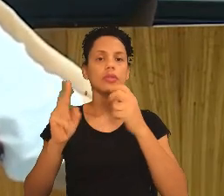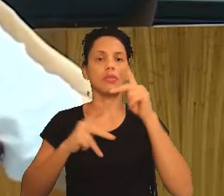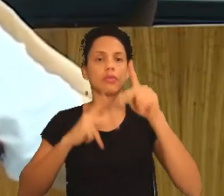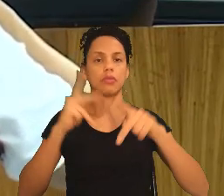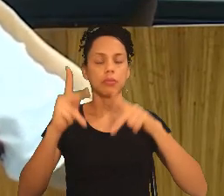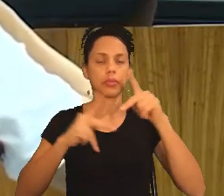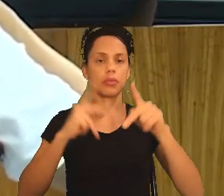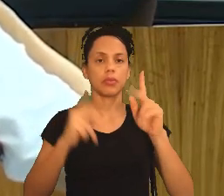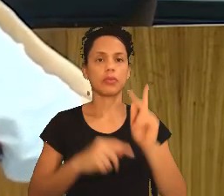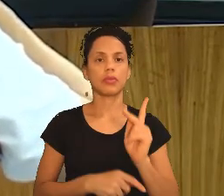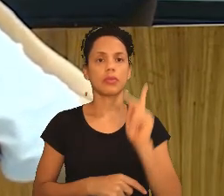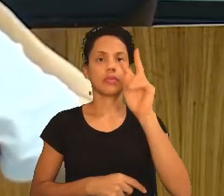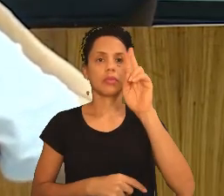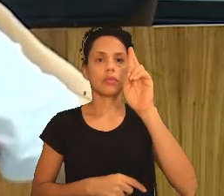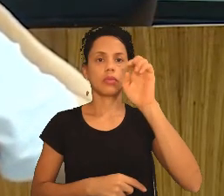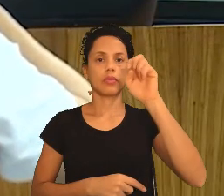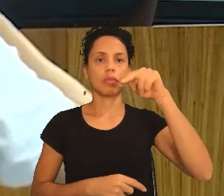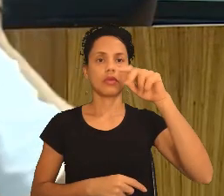Em